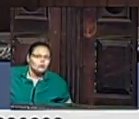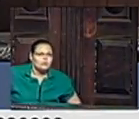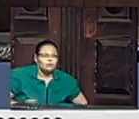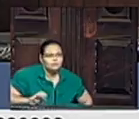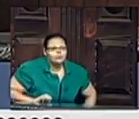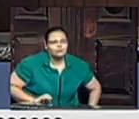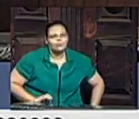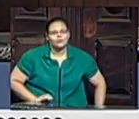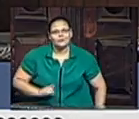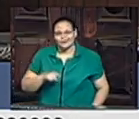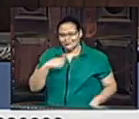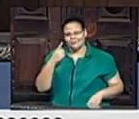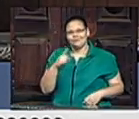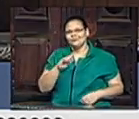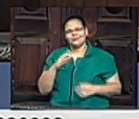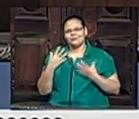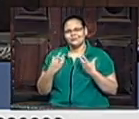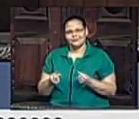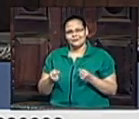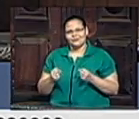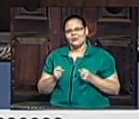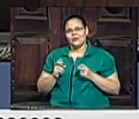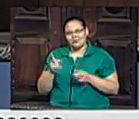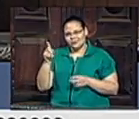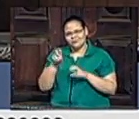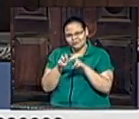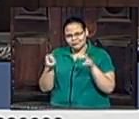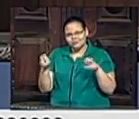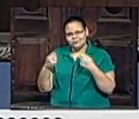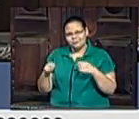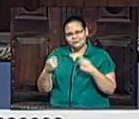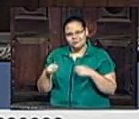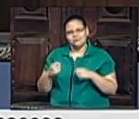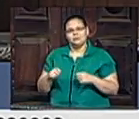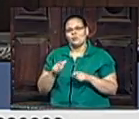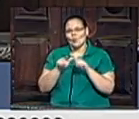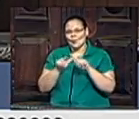Então, inaceitável é que permaneça vazia.